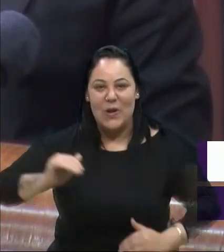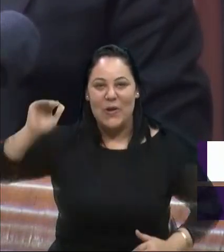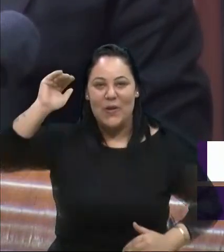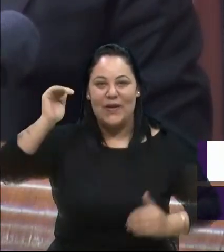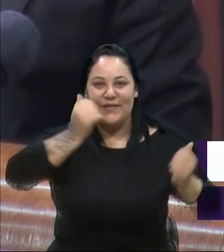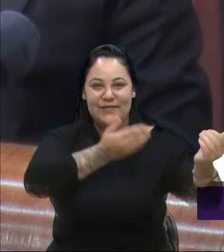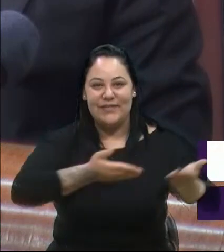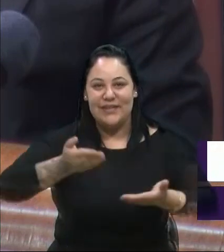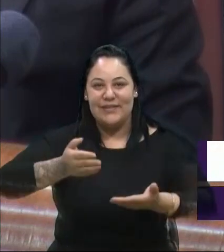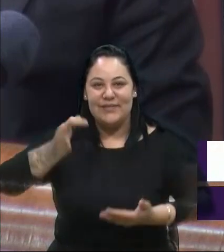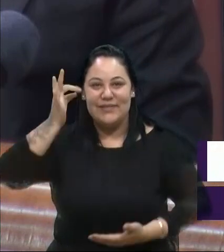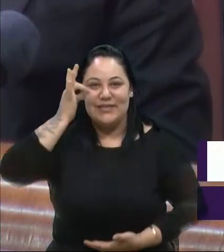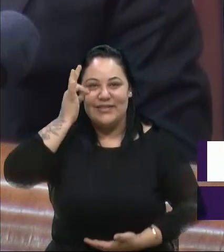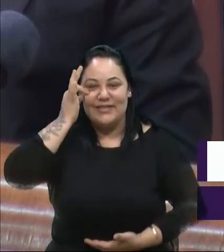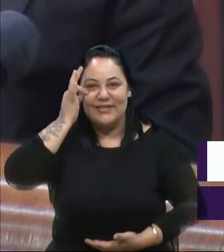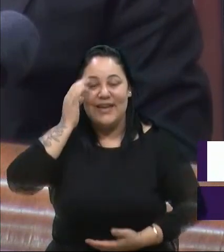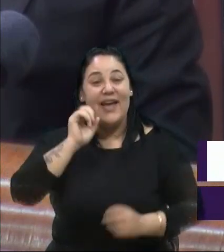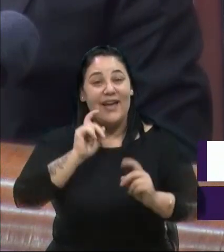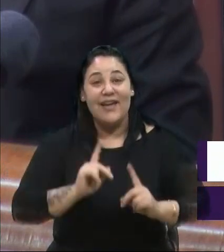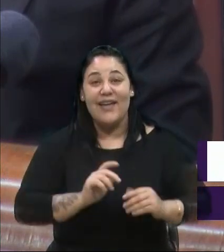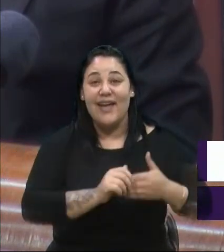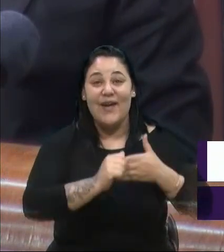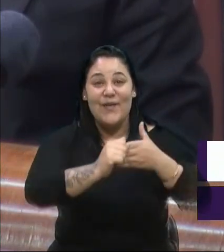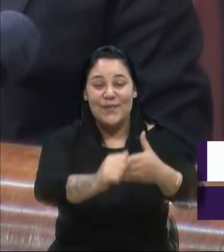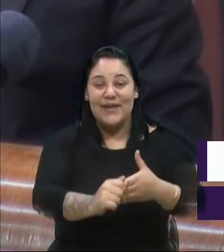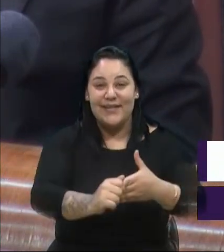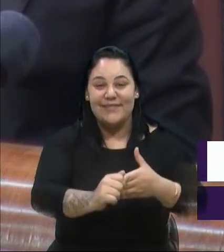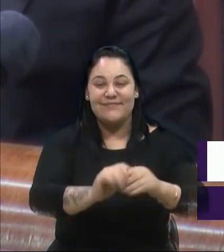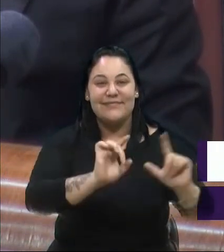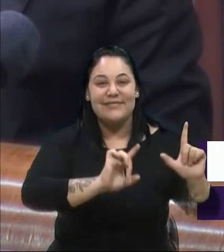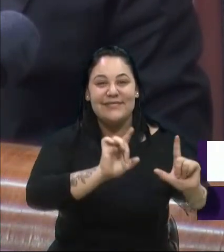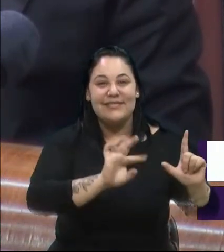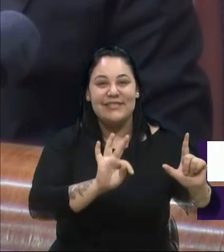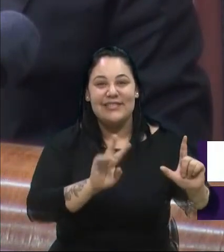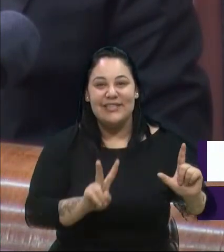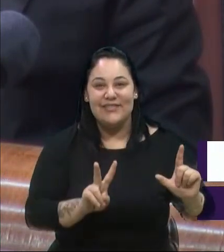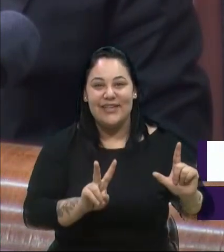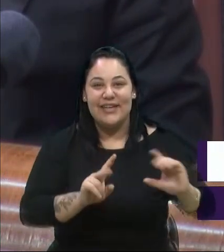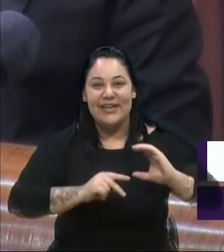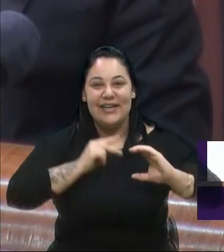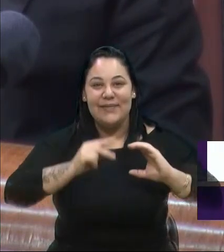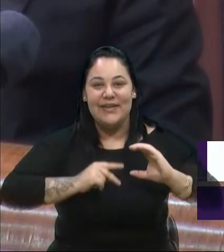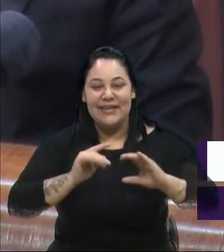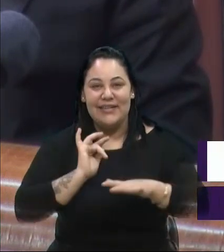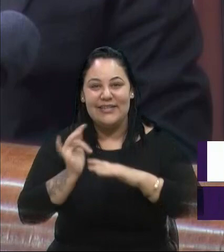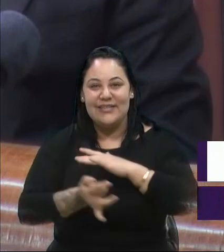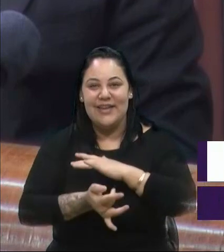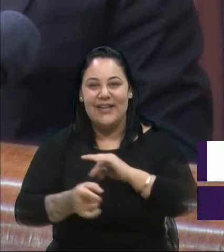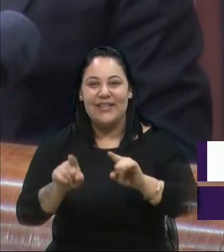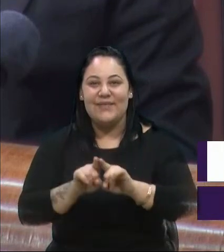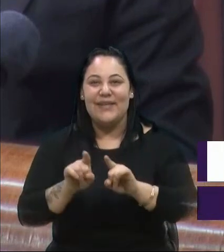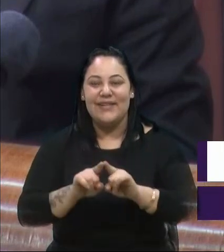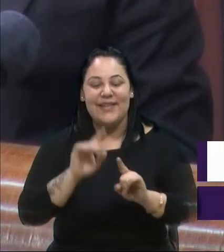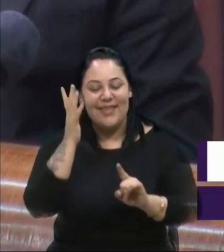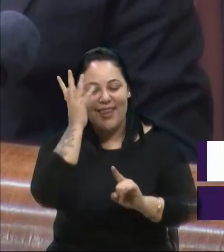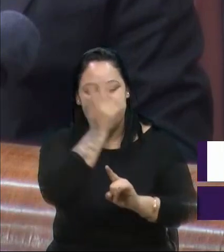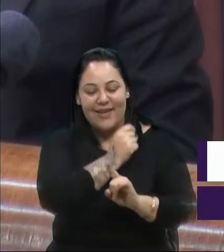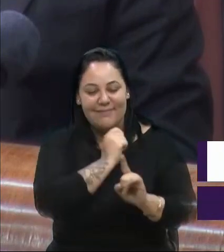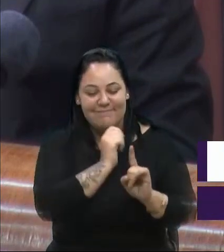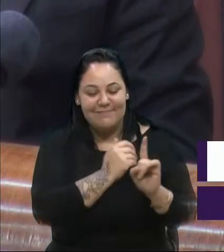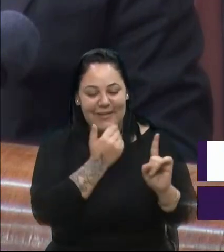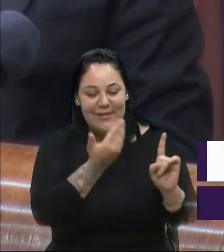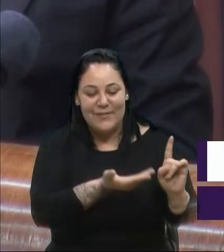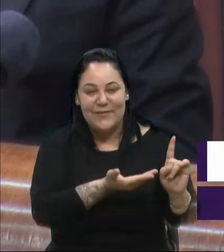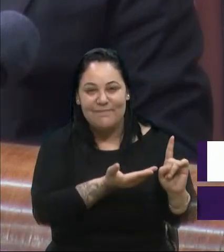presentes e os que nos acompanharam pela TV Câmara Caxias e pelas redes sociais nesta linda homenagem.